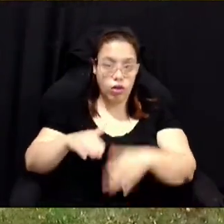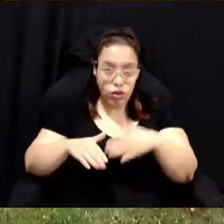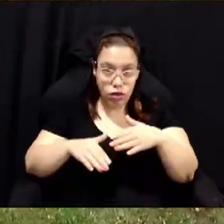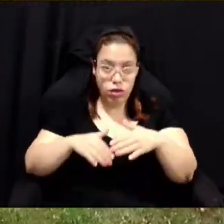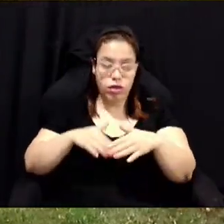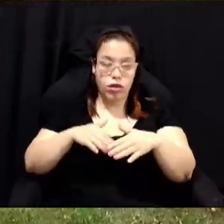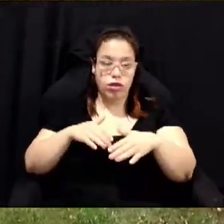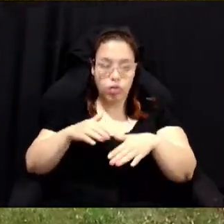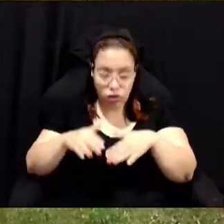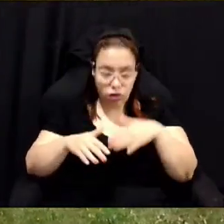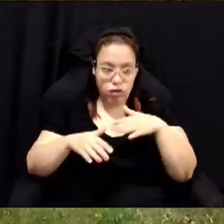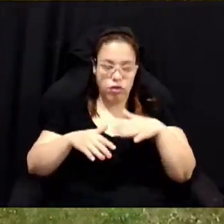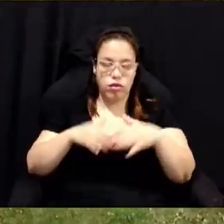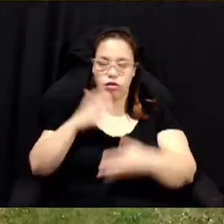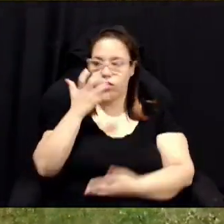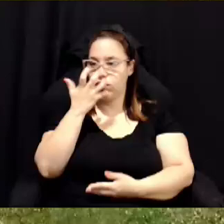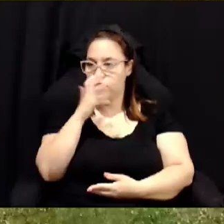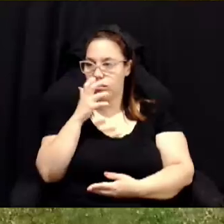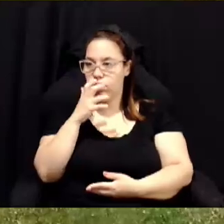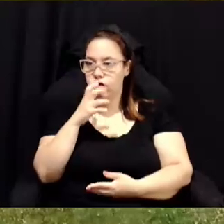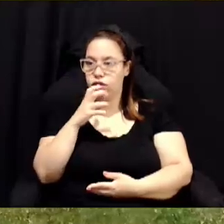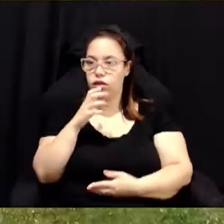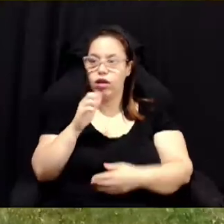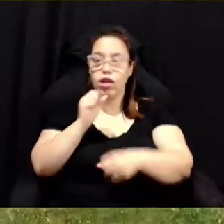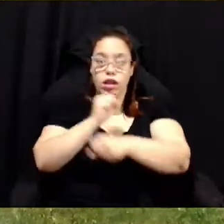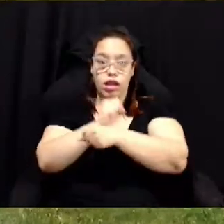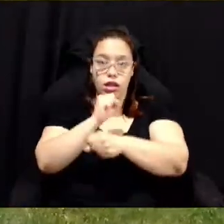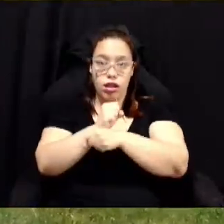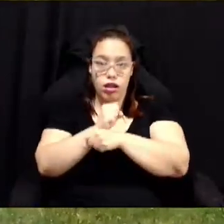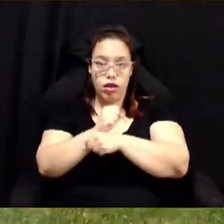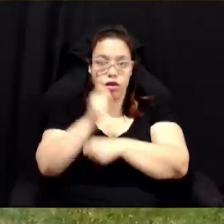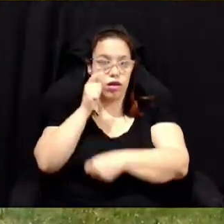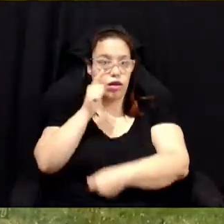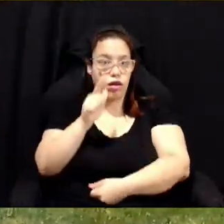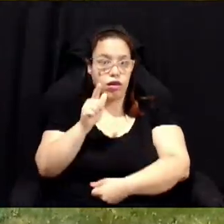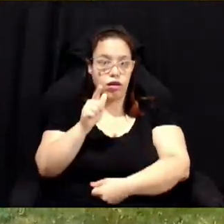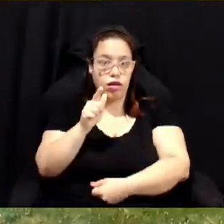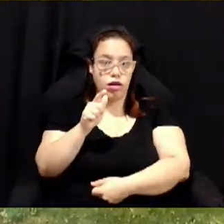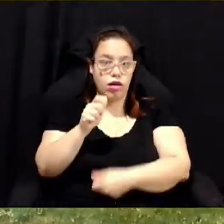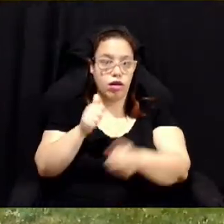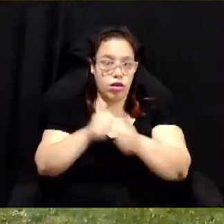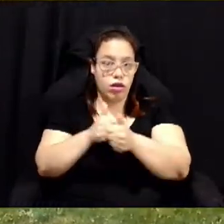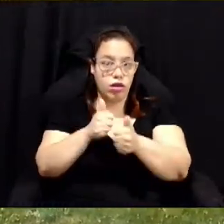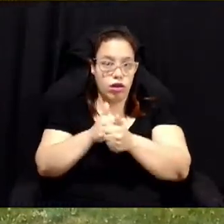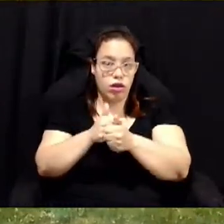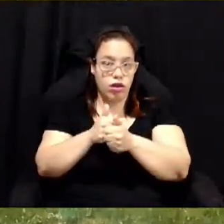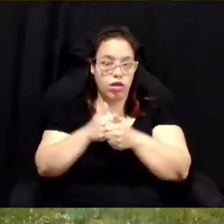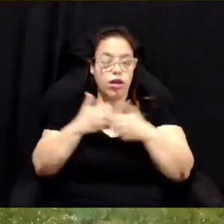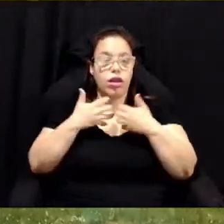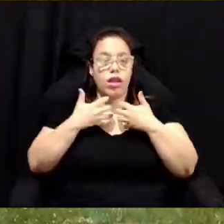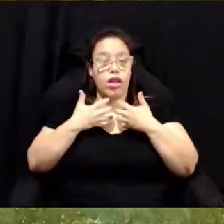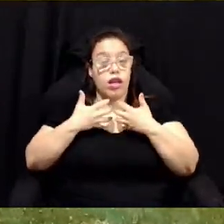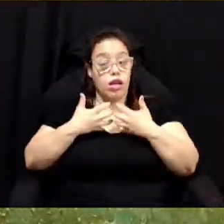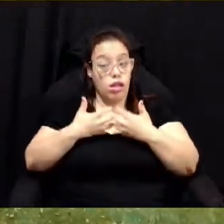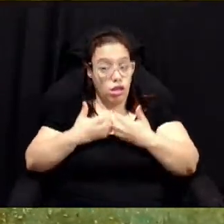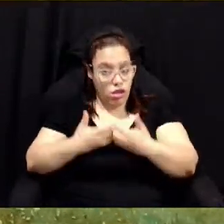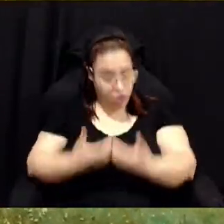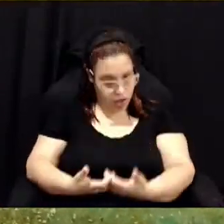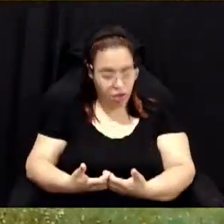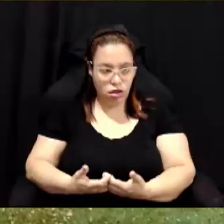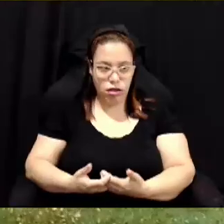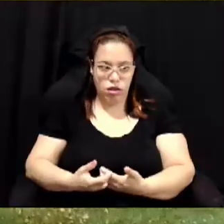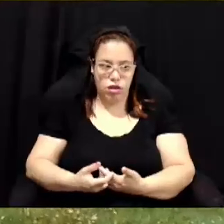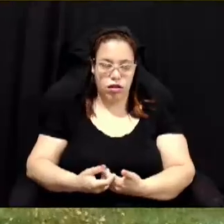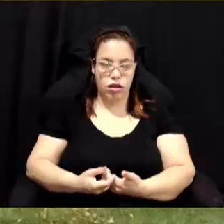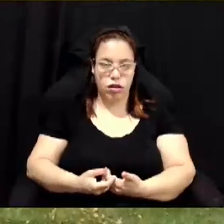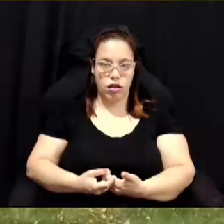o animal está querendo parar, não está conseguindo mais acompanhar, porque ele está em exaustão mesmo, porque eles têm aí atrás do tutor